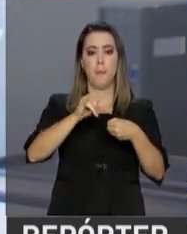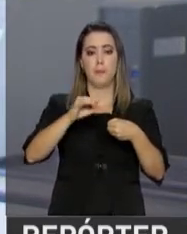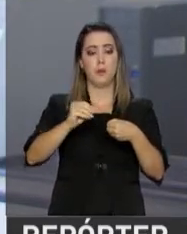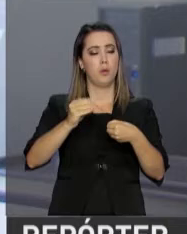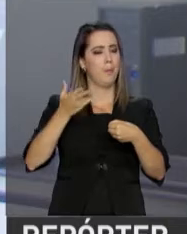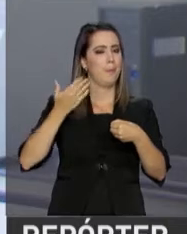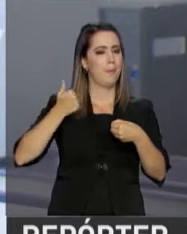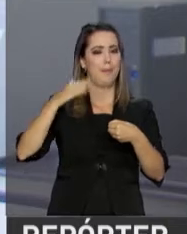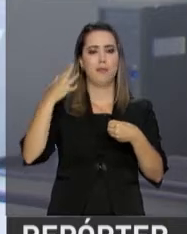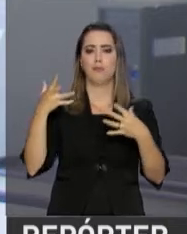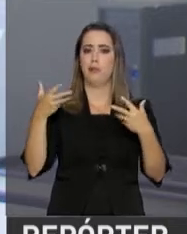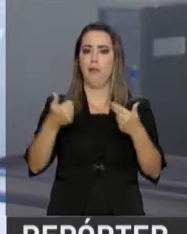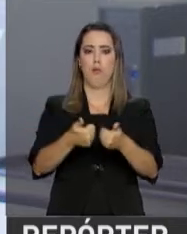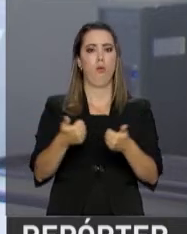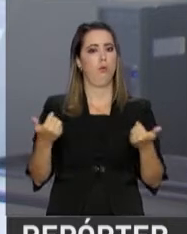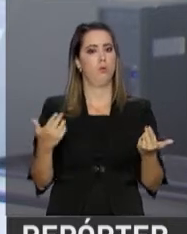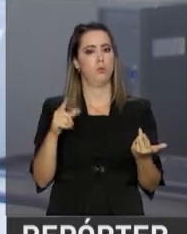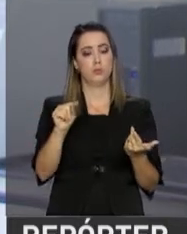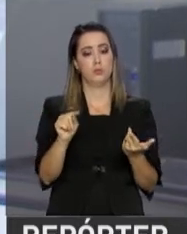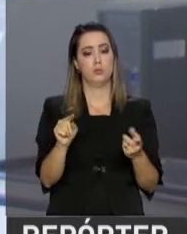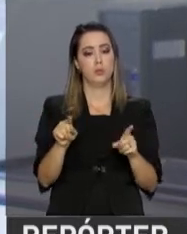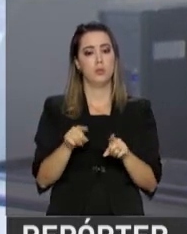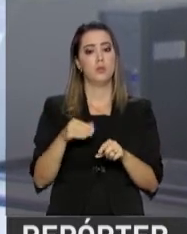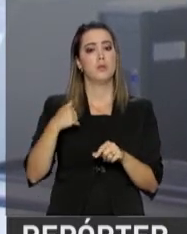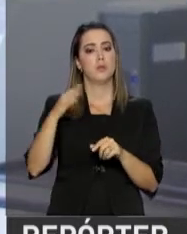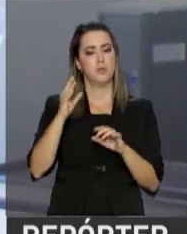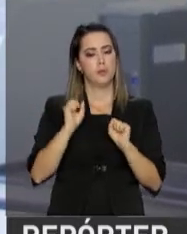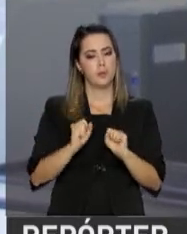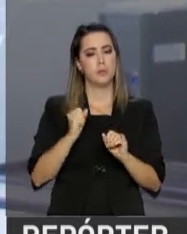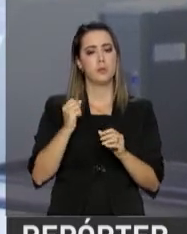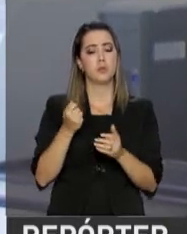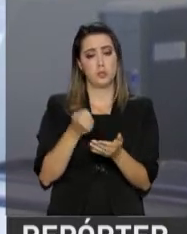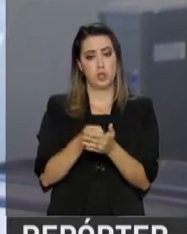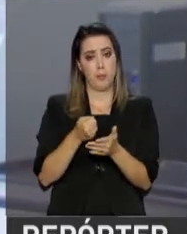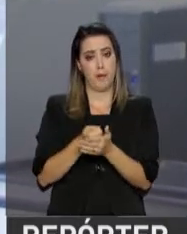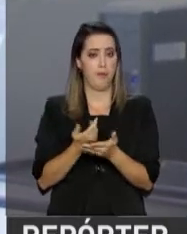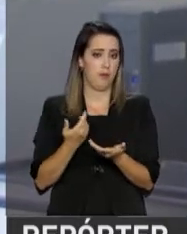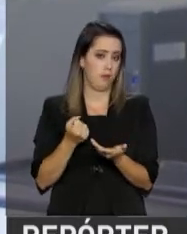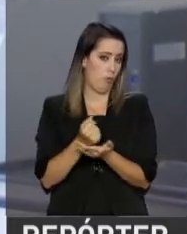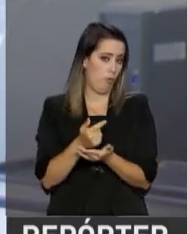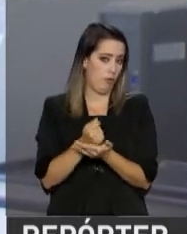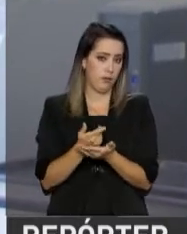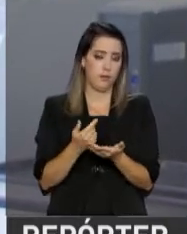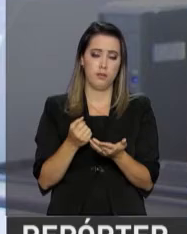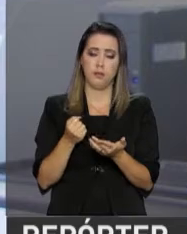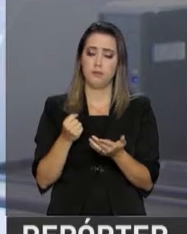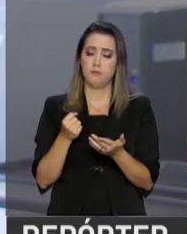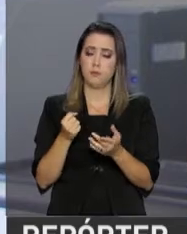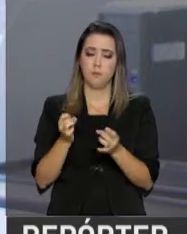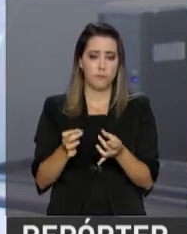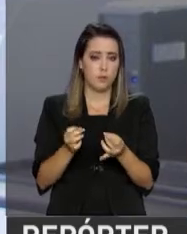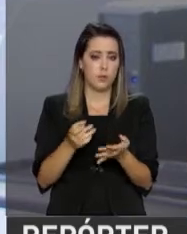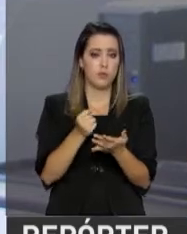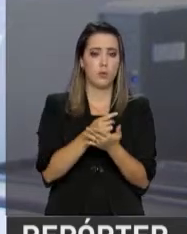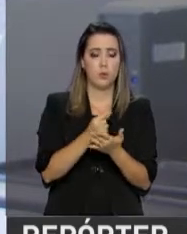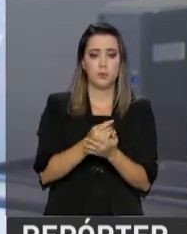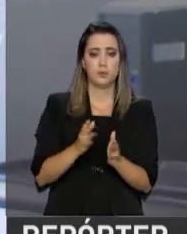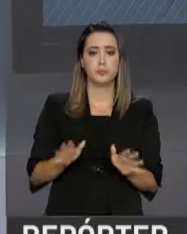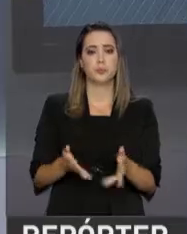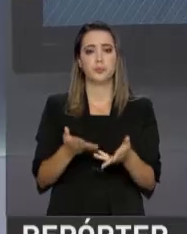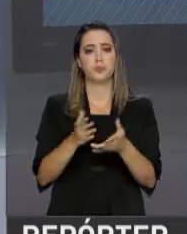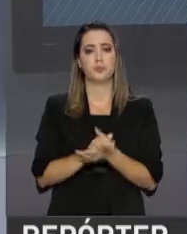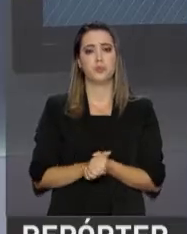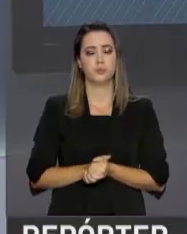cada vez mais eficientes e mais sustentáveis então para o próprio programa ele traz um estímulo para a inovação